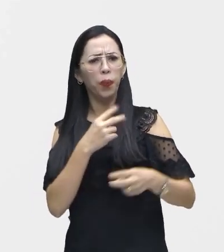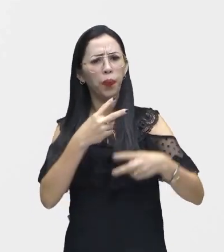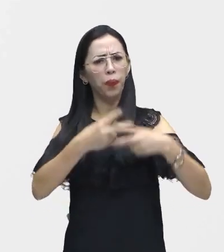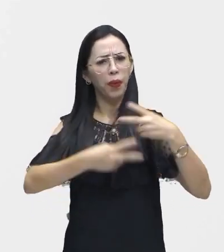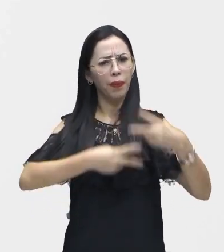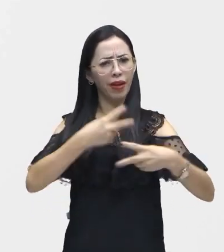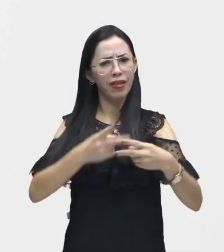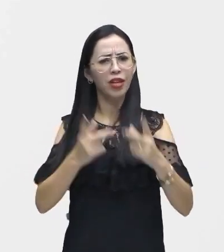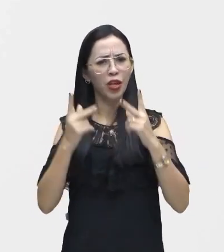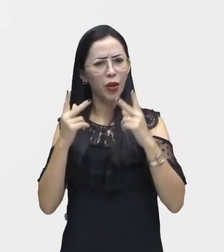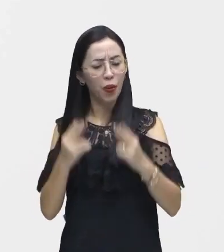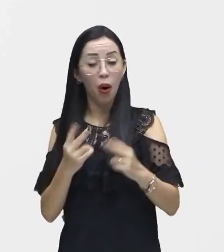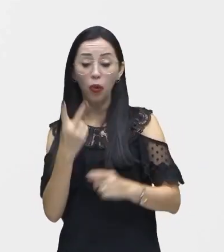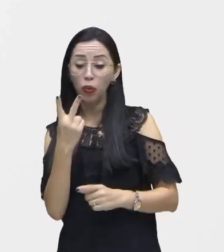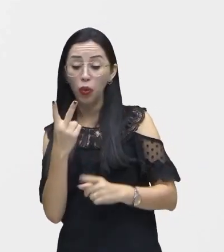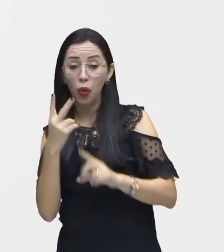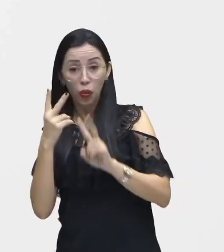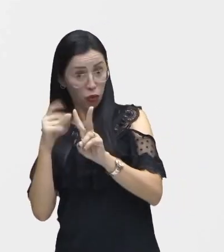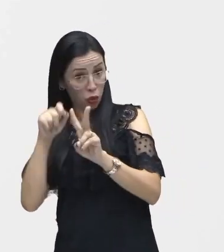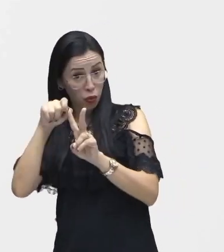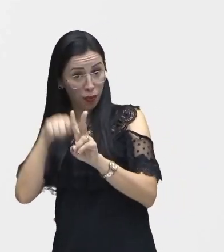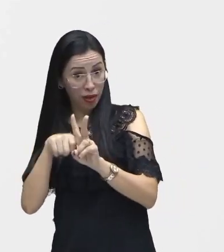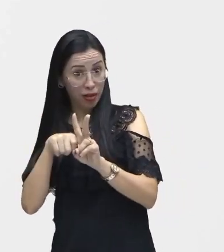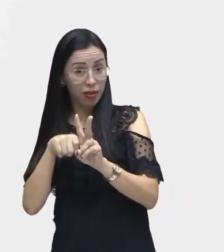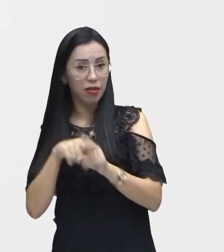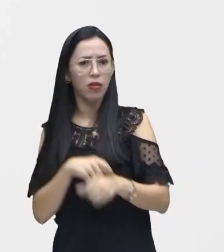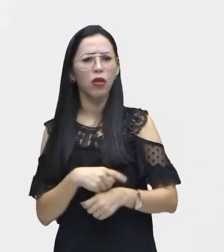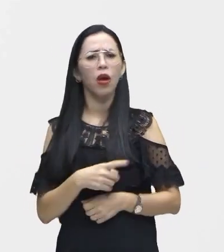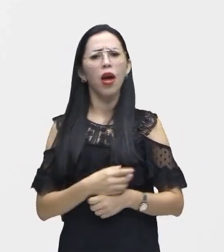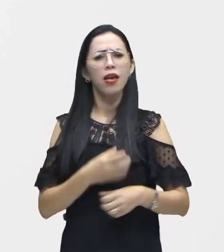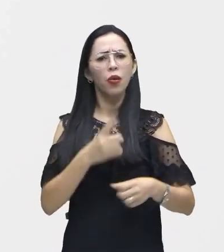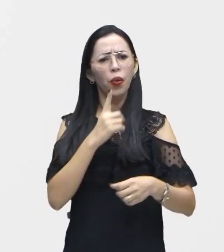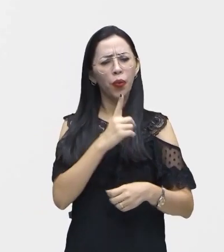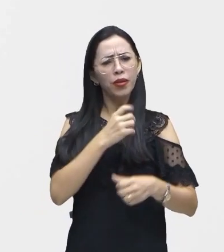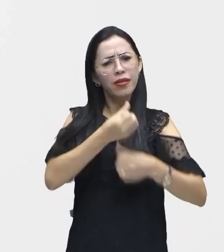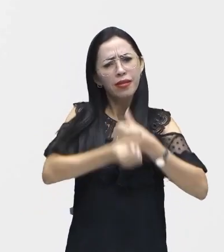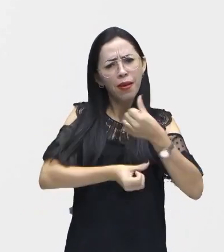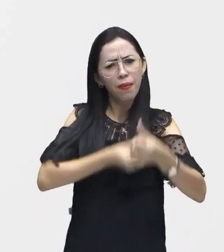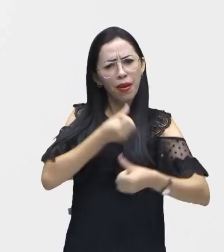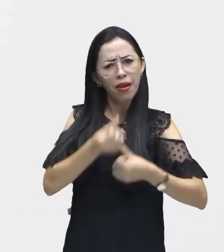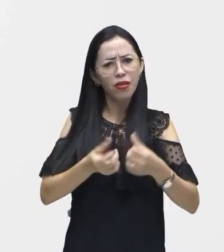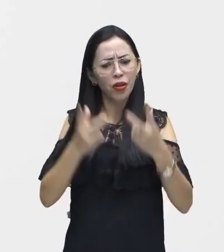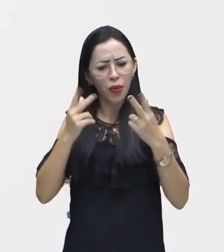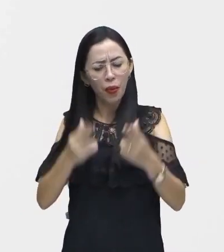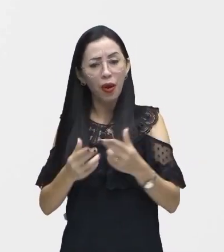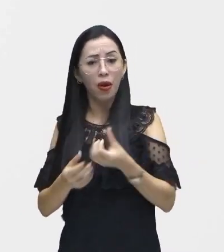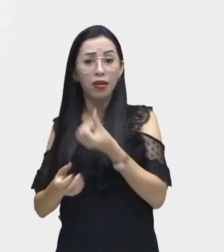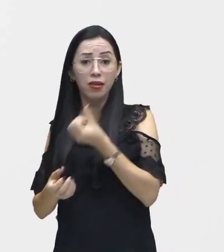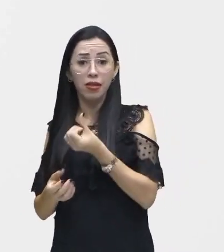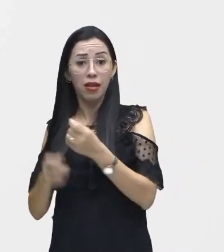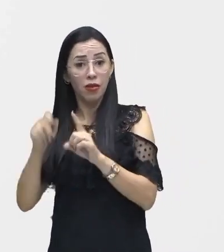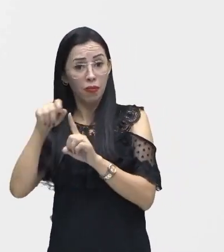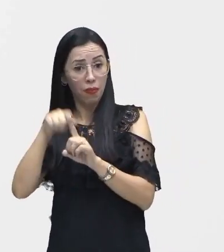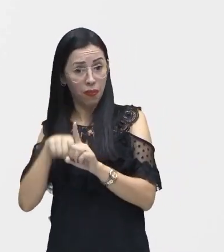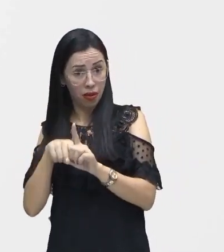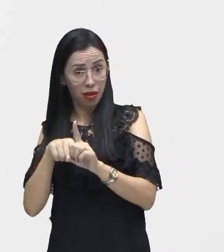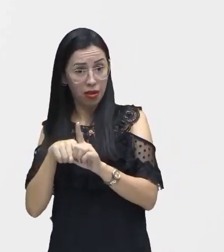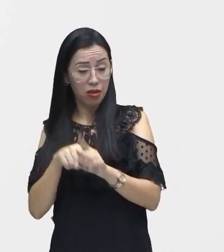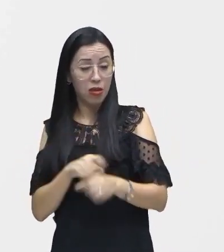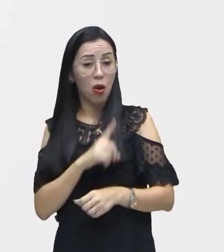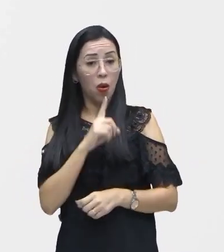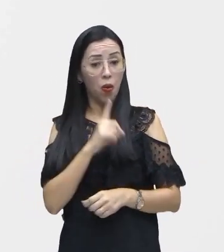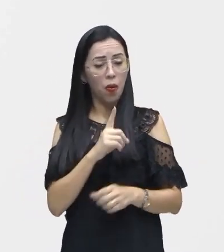Um semestre é o equivalente a 6 meses. E uma década é o equivalente a